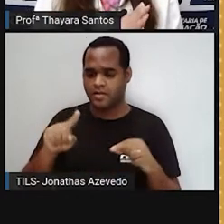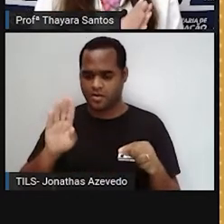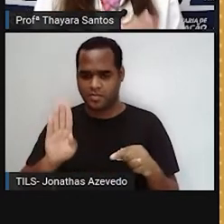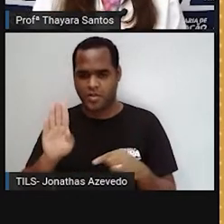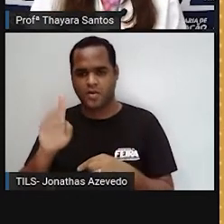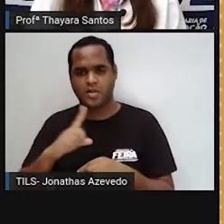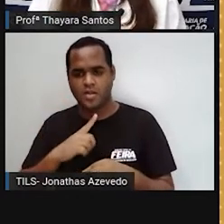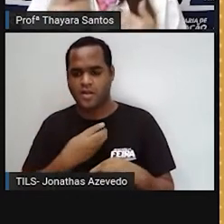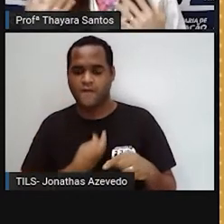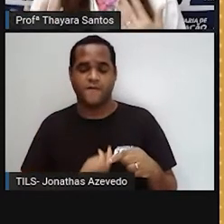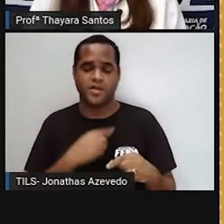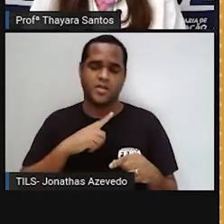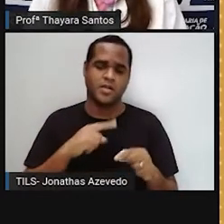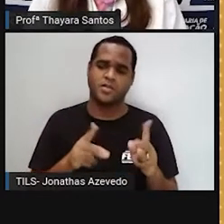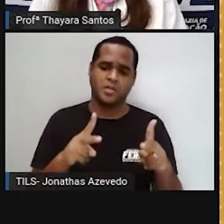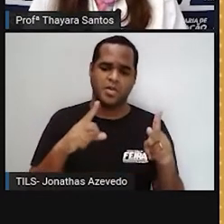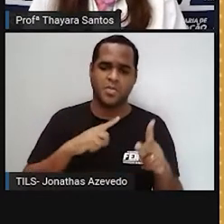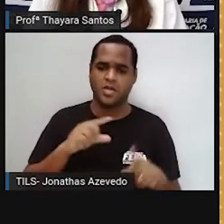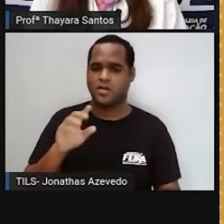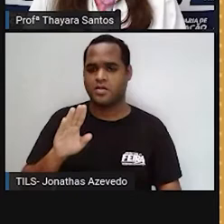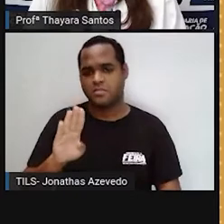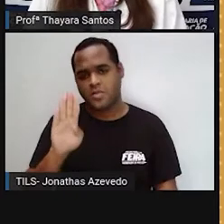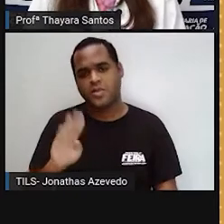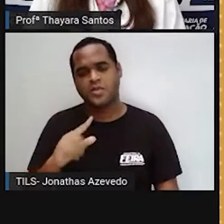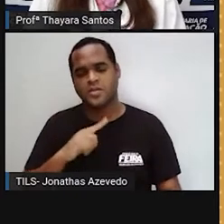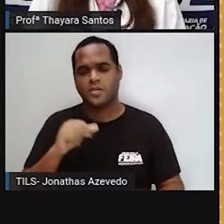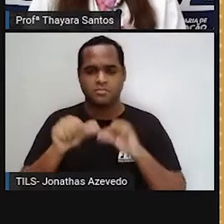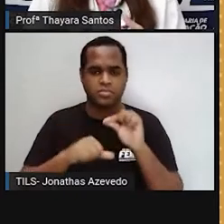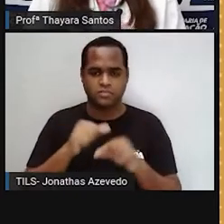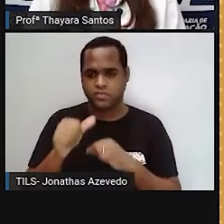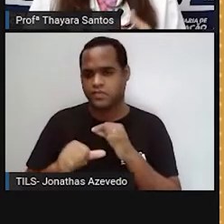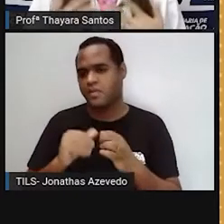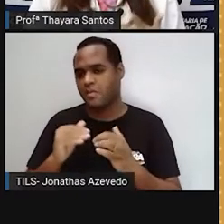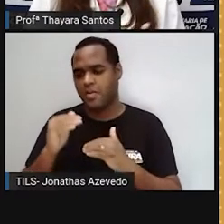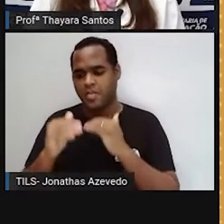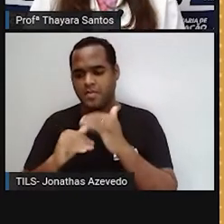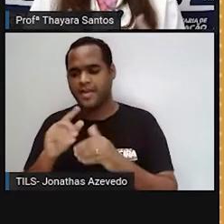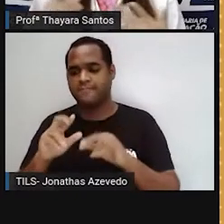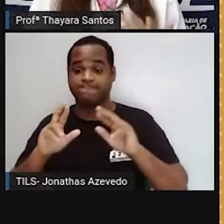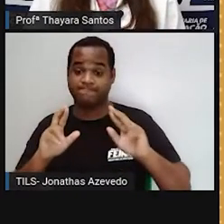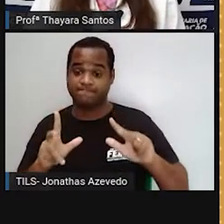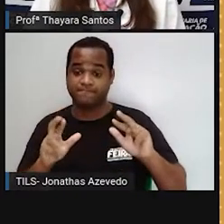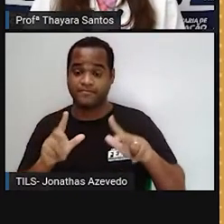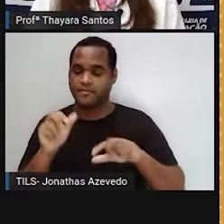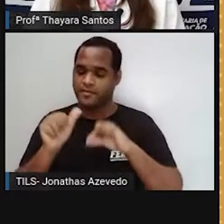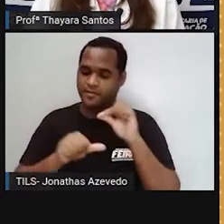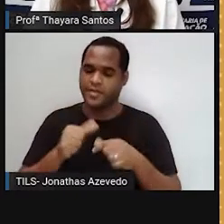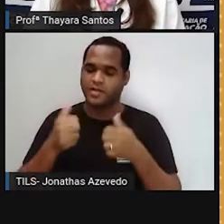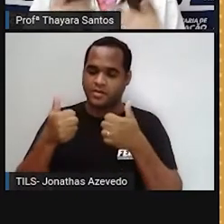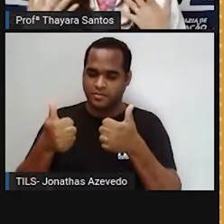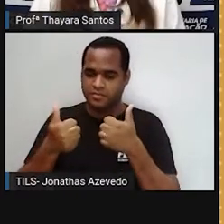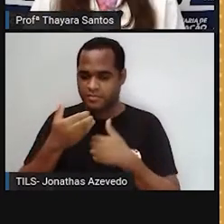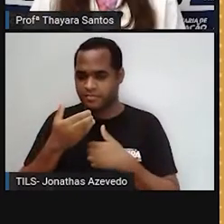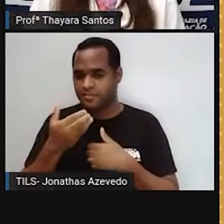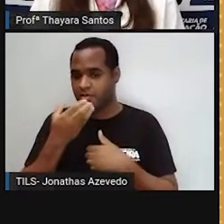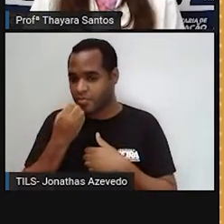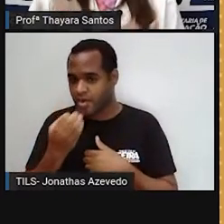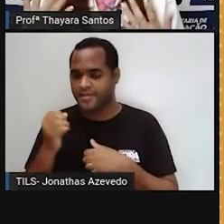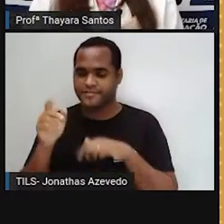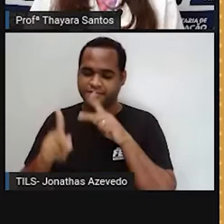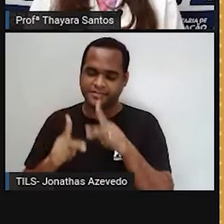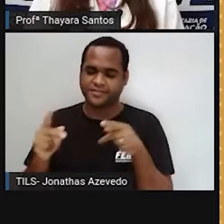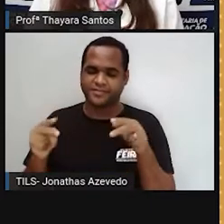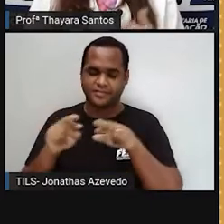biológica ao longo do tempo, a gente chama de evolução. Só que, claro, se essa mudança for boa para aquela população, para aquela